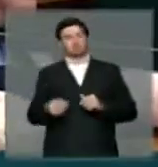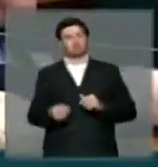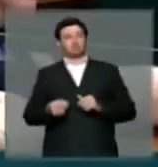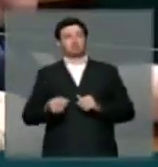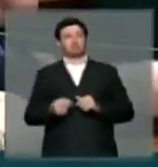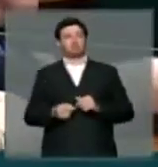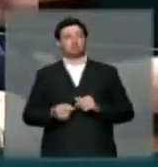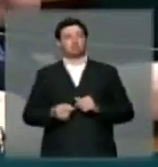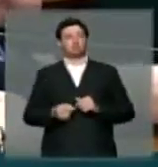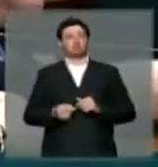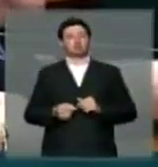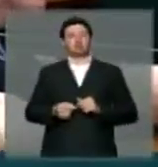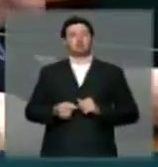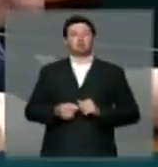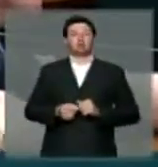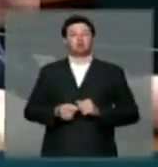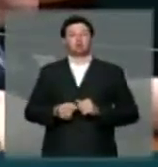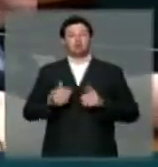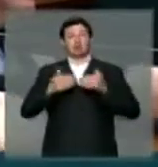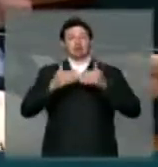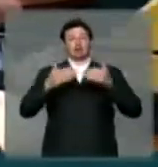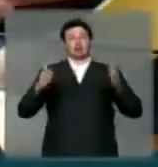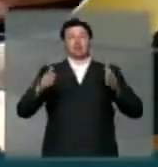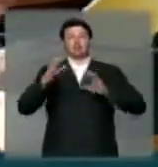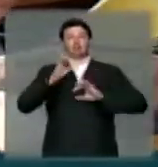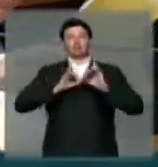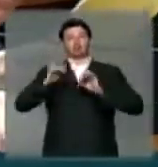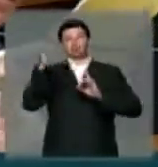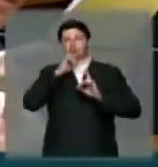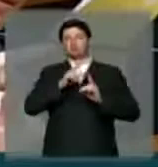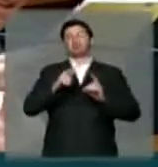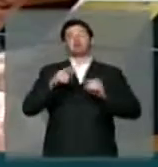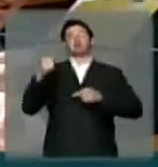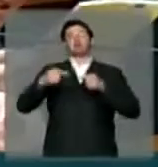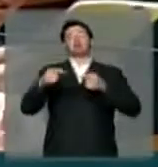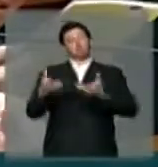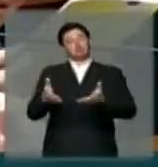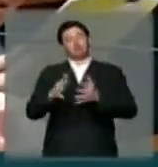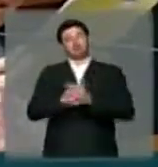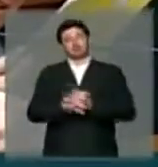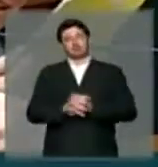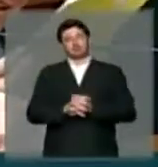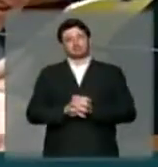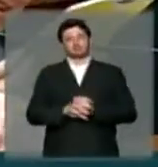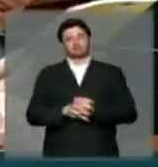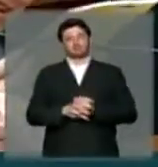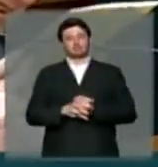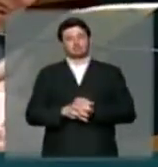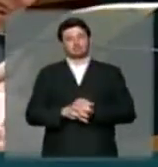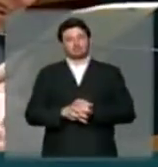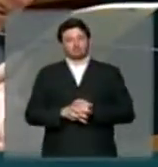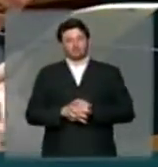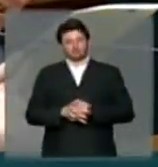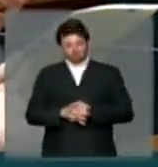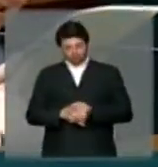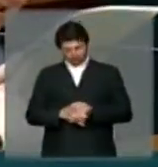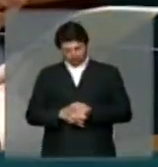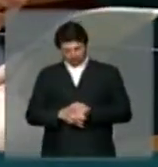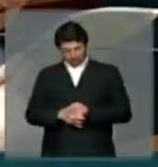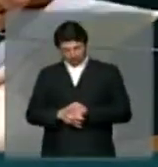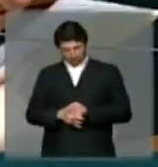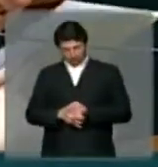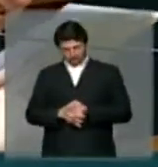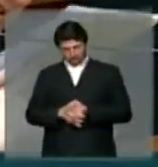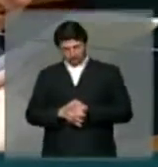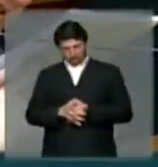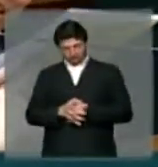se teria a abertura e adesão a um debate como esse que está